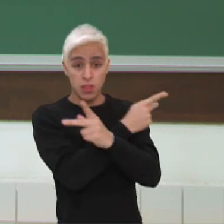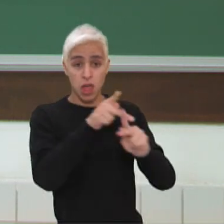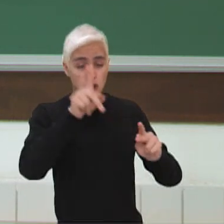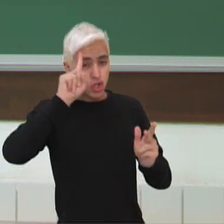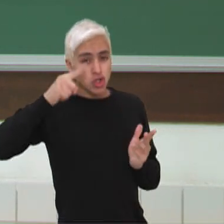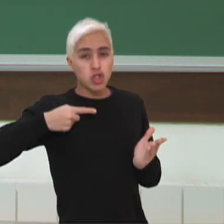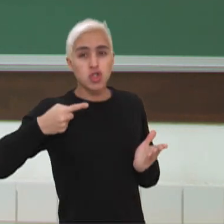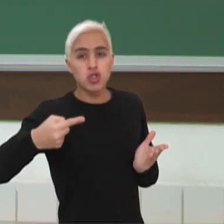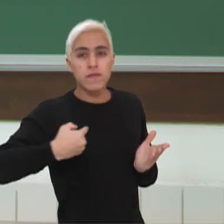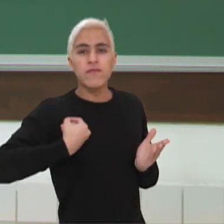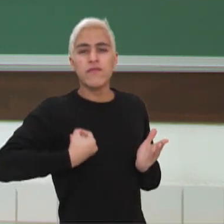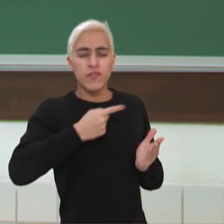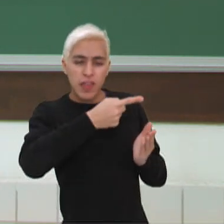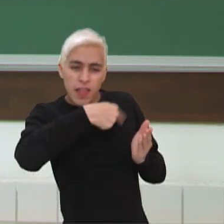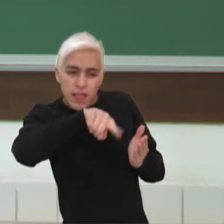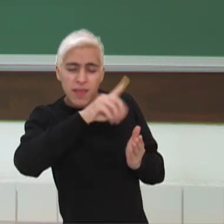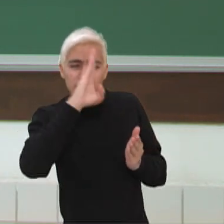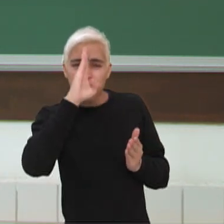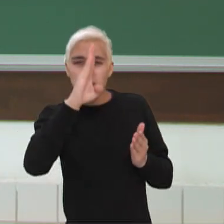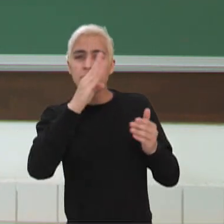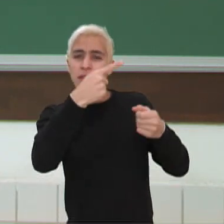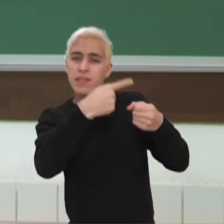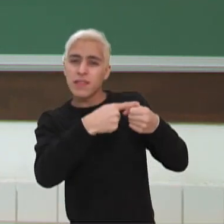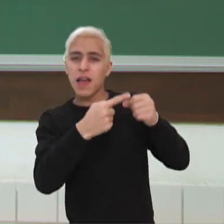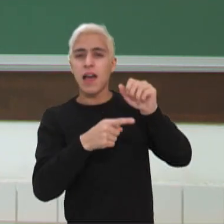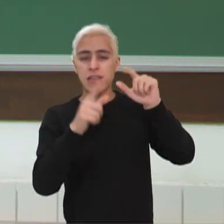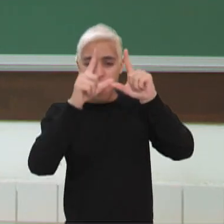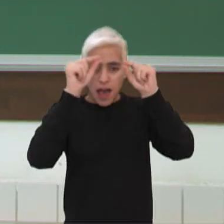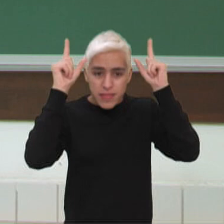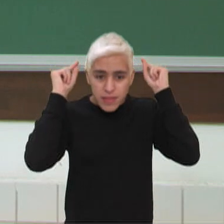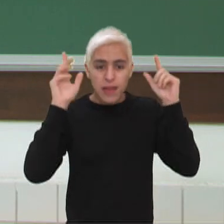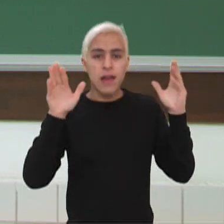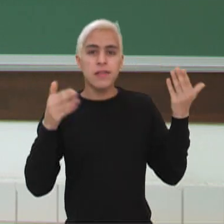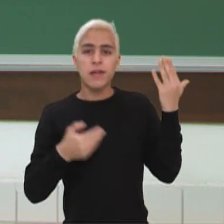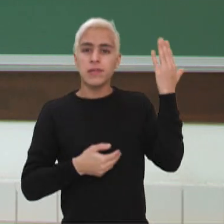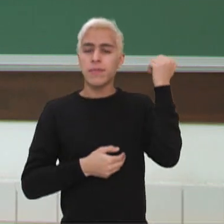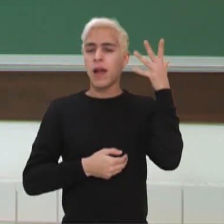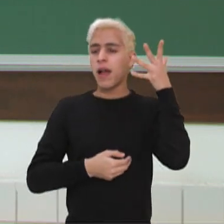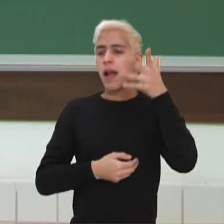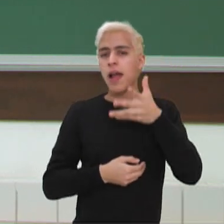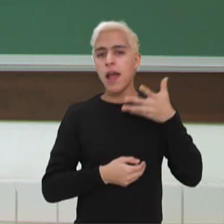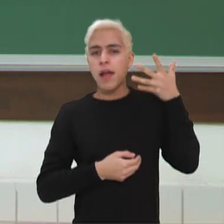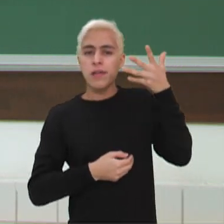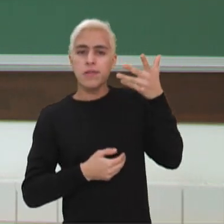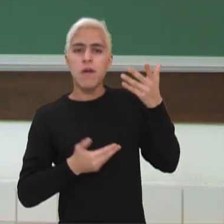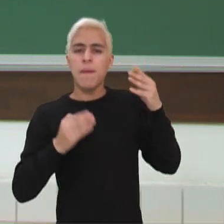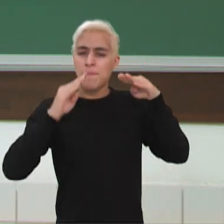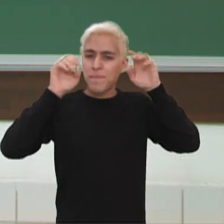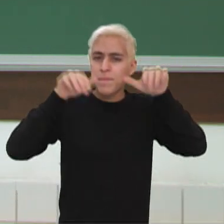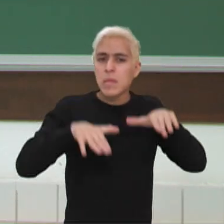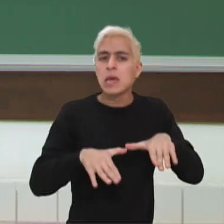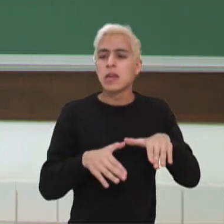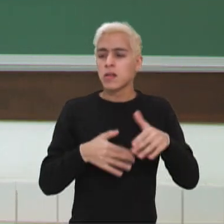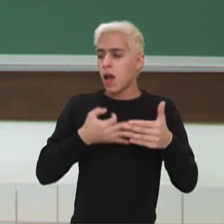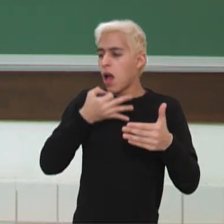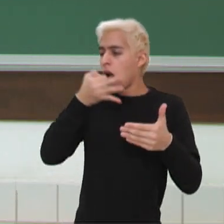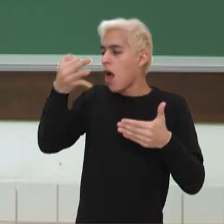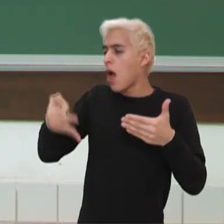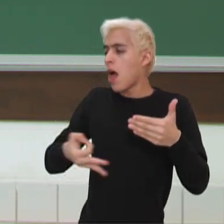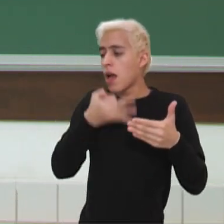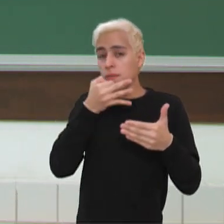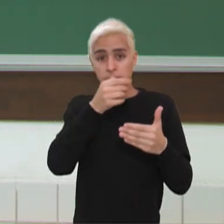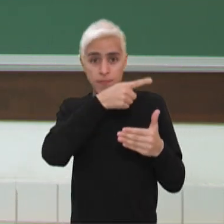dos gregos, principalmente em Atenas. Então, ter uma boa articulação, saber falar bem, impor os seus argumentos era